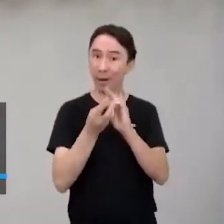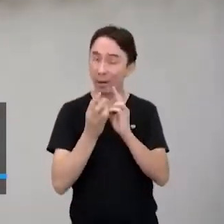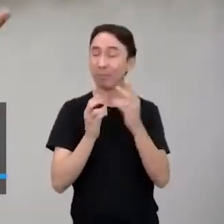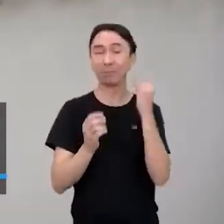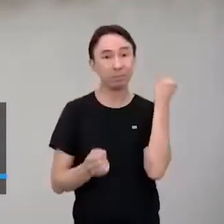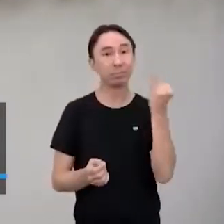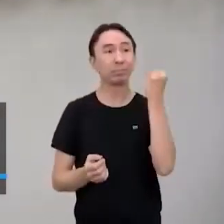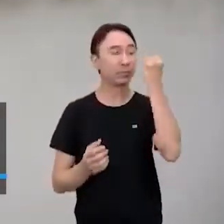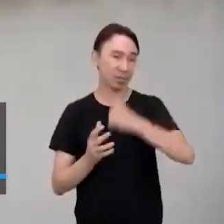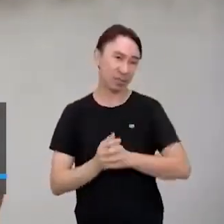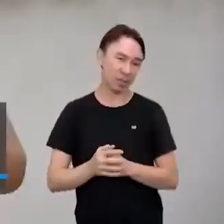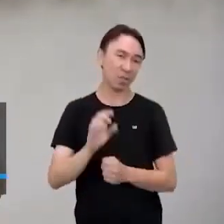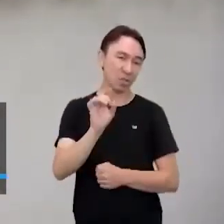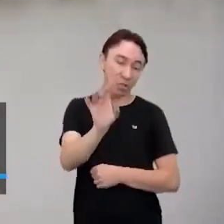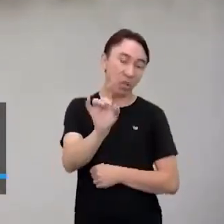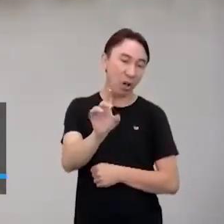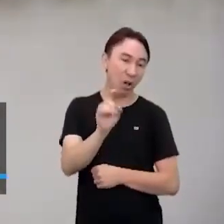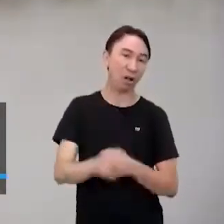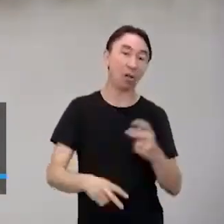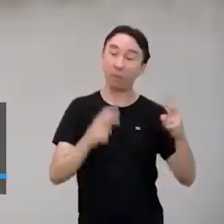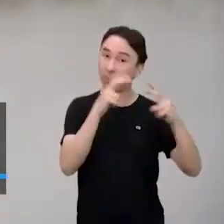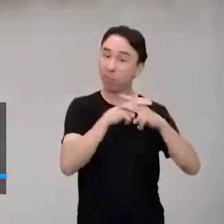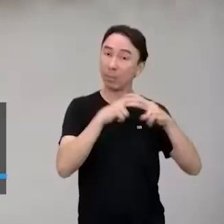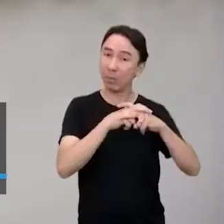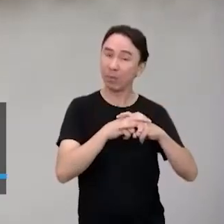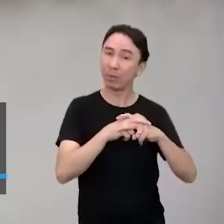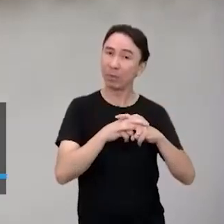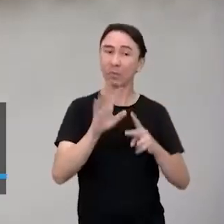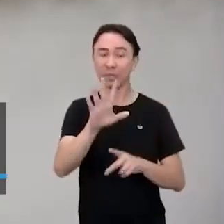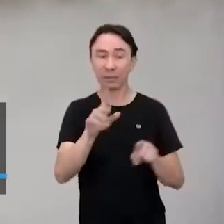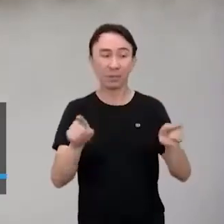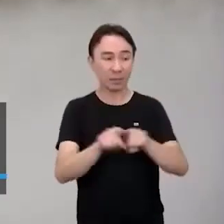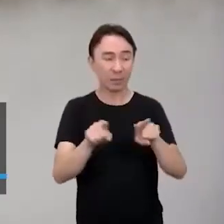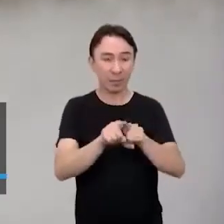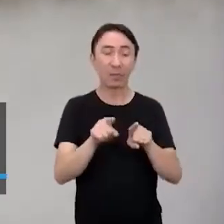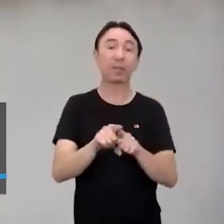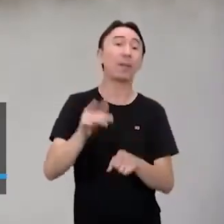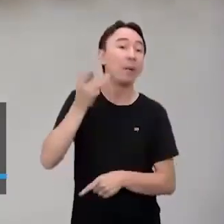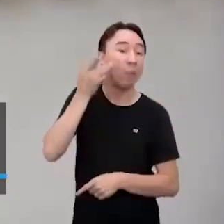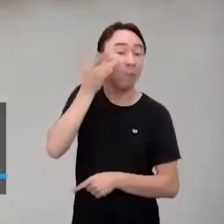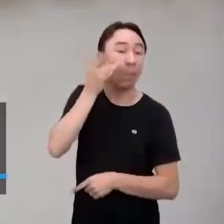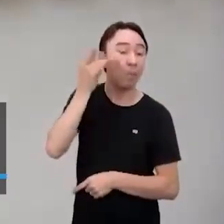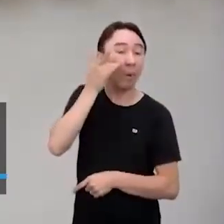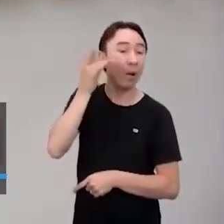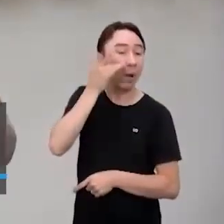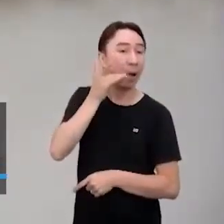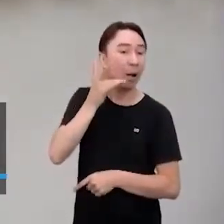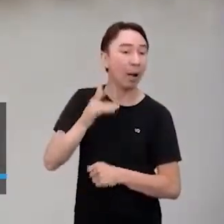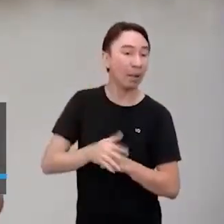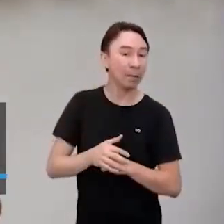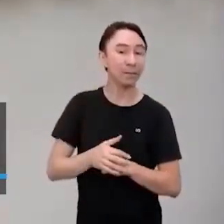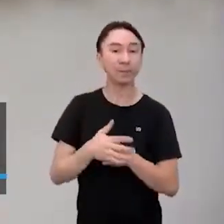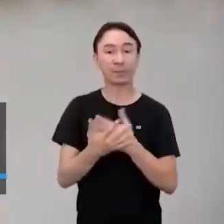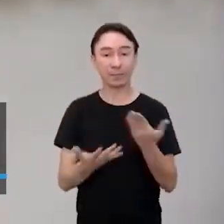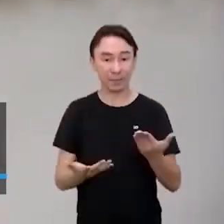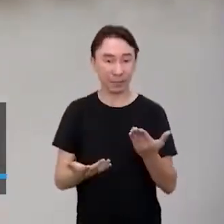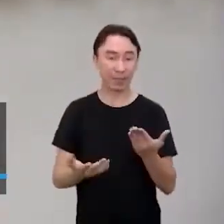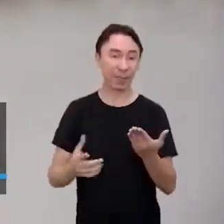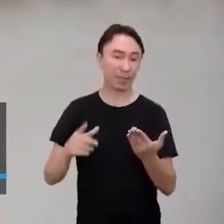não tem só esse aspecto de luta, ela tem esse aspecto estético. Você consegue ver aquele corpo em movimento e consegue